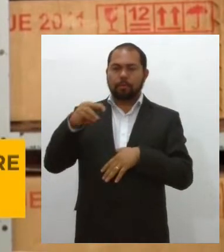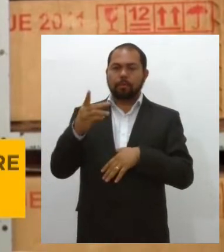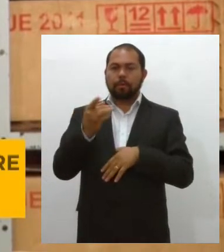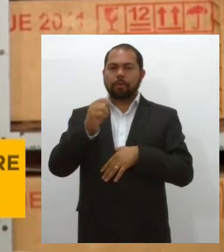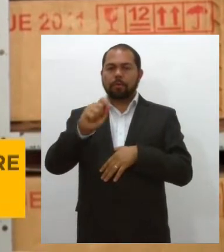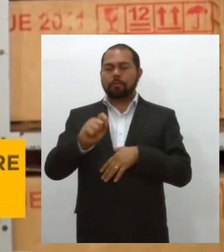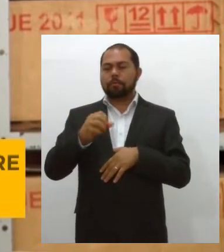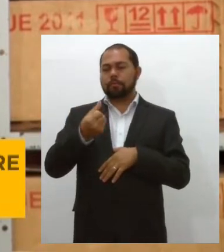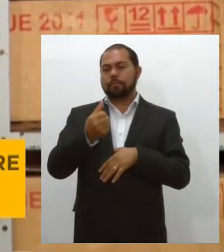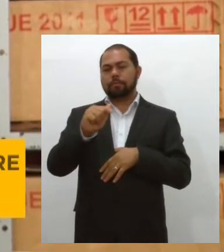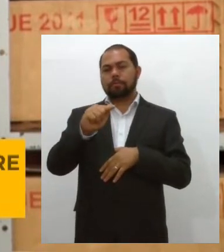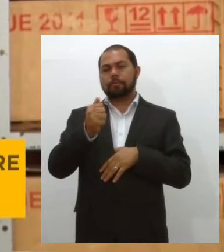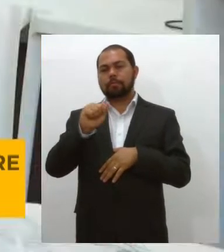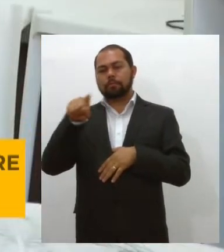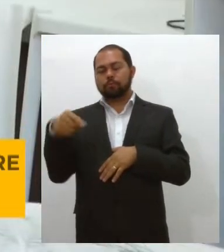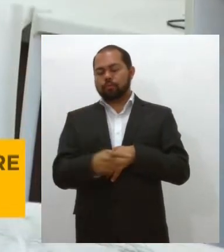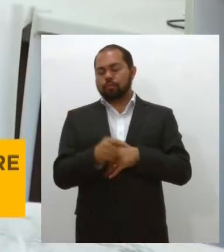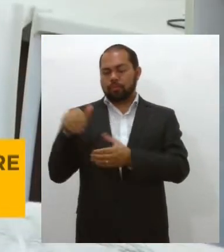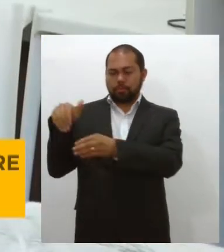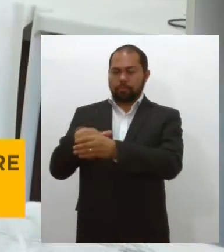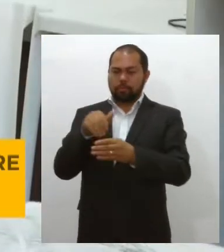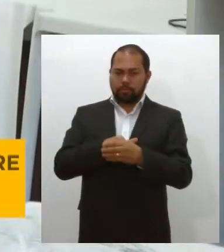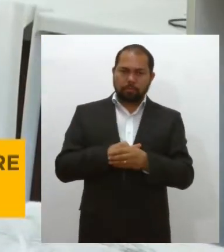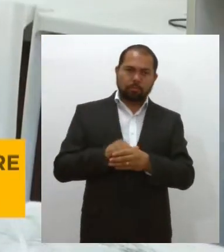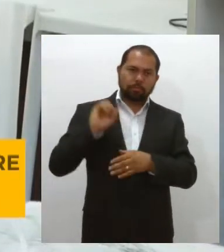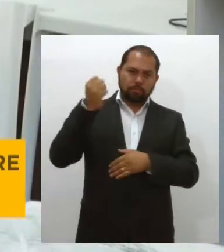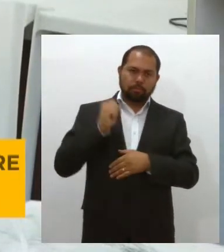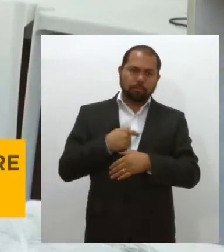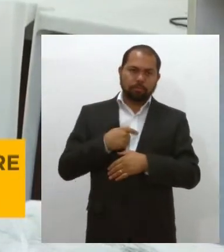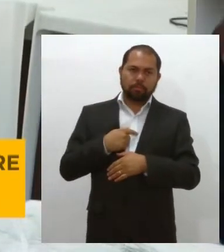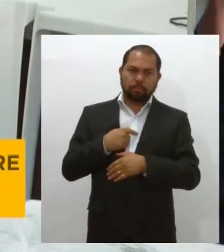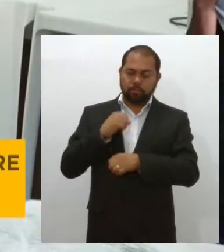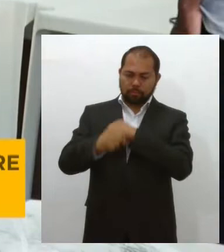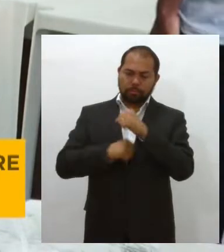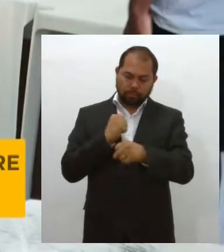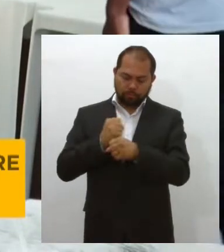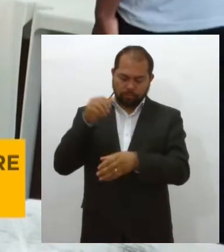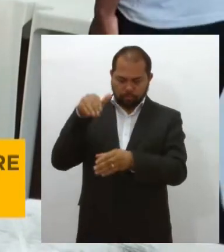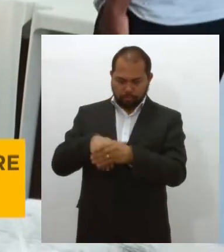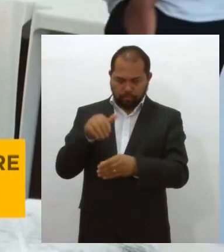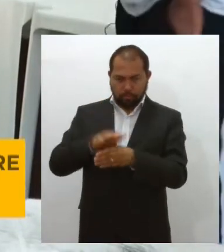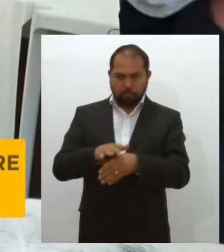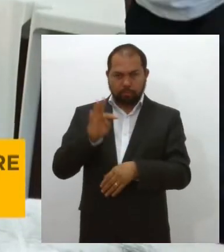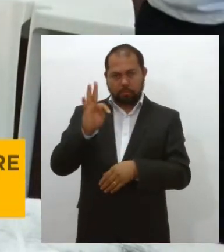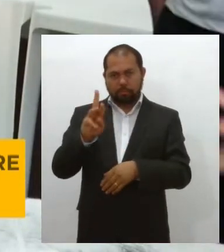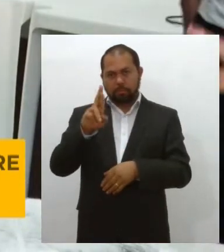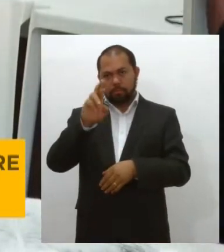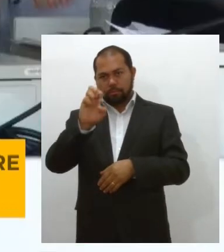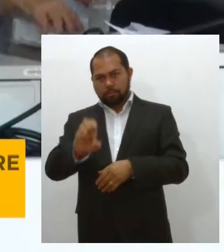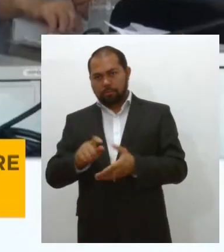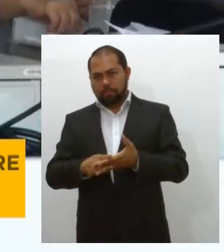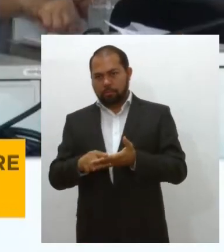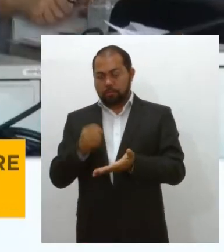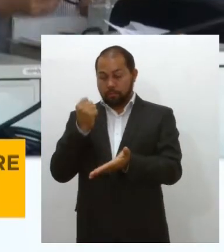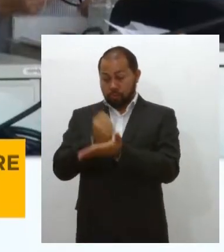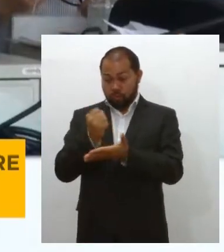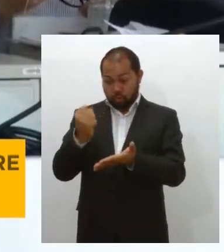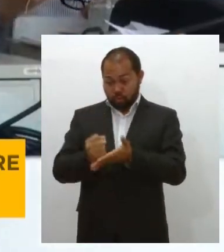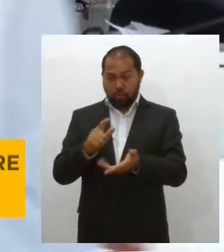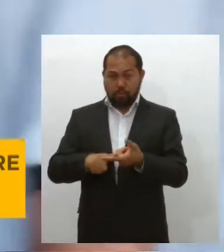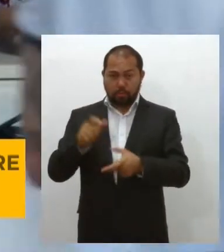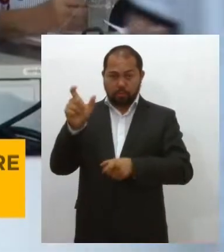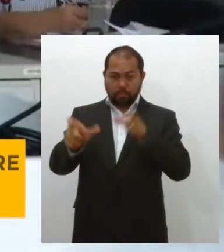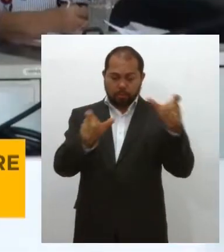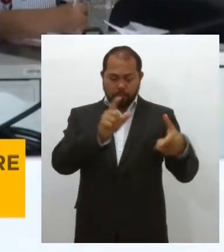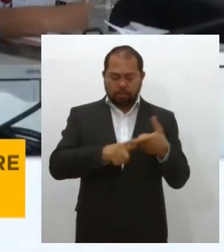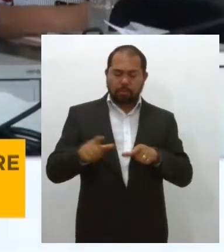1.671.000 eleitores sergipanos em ano eleitoral, o TRE promove a contratação de pessoal, criando